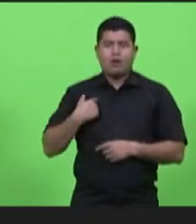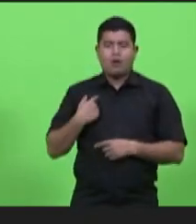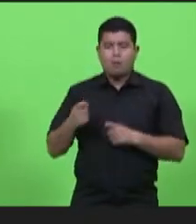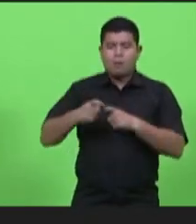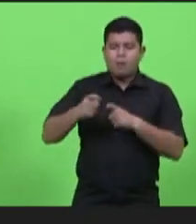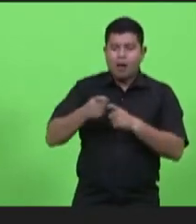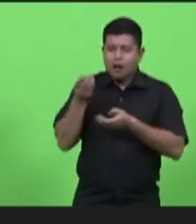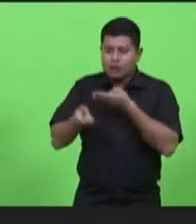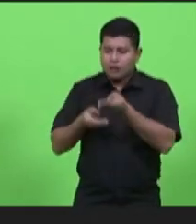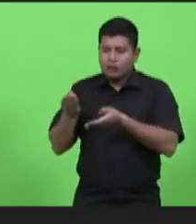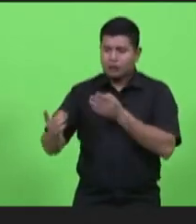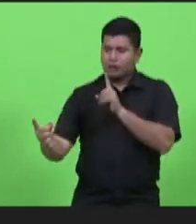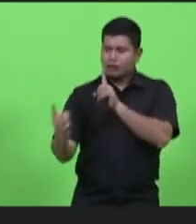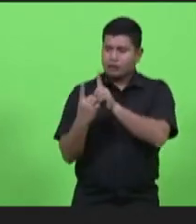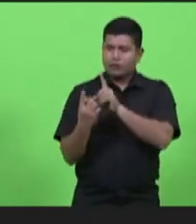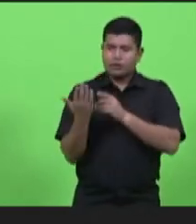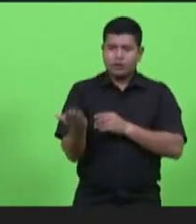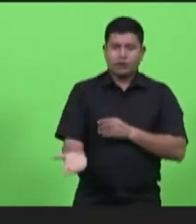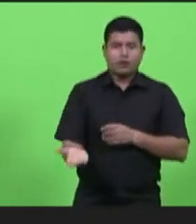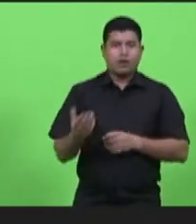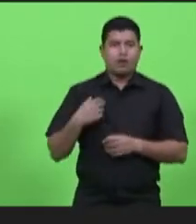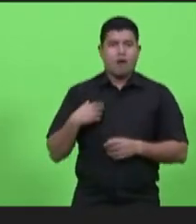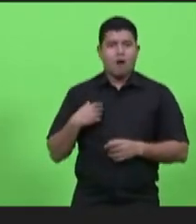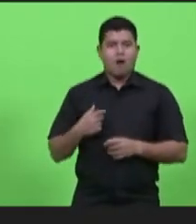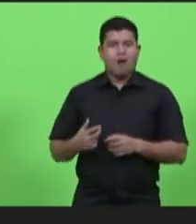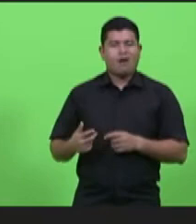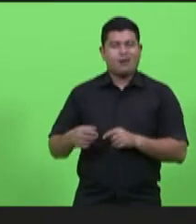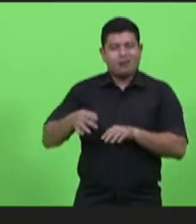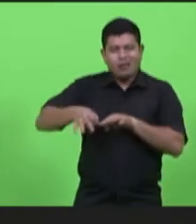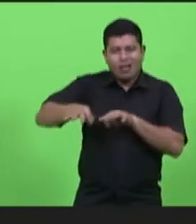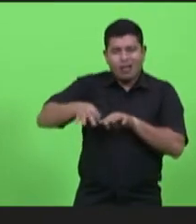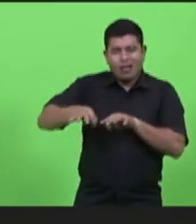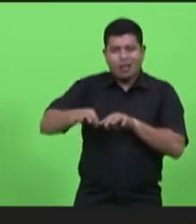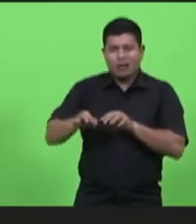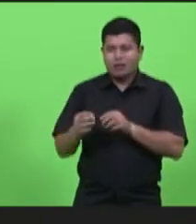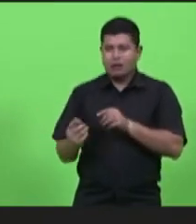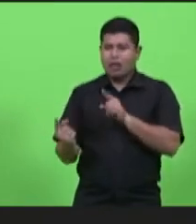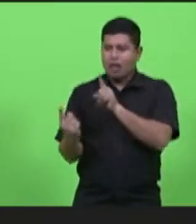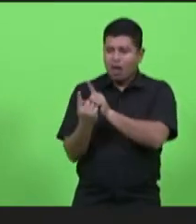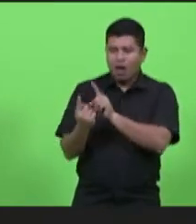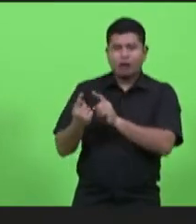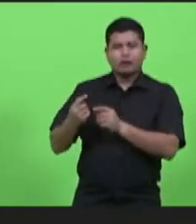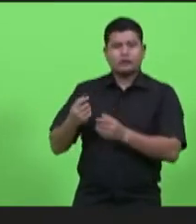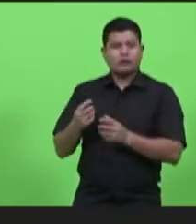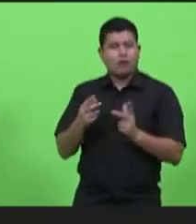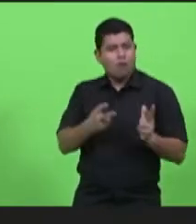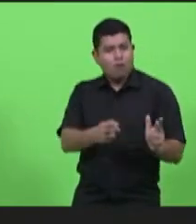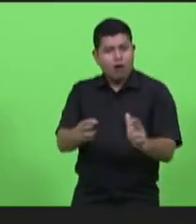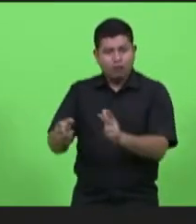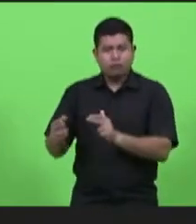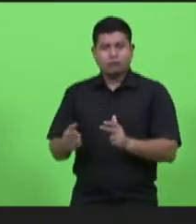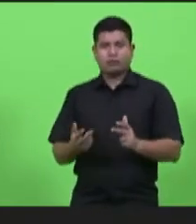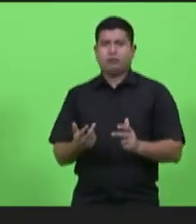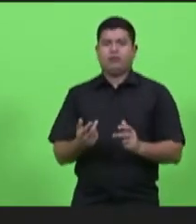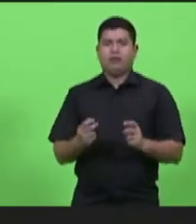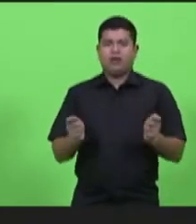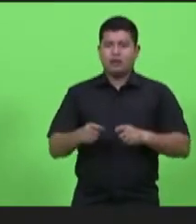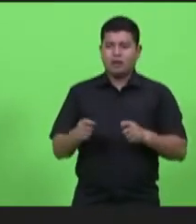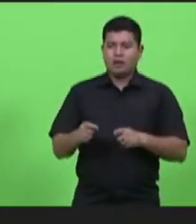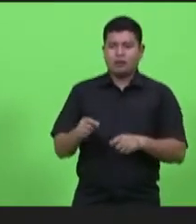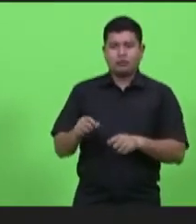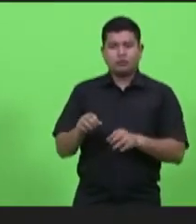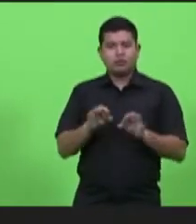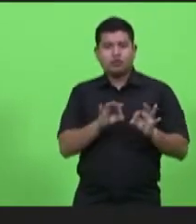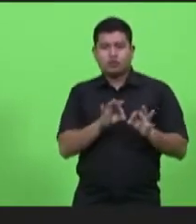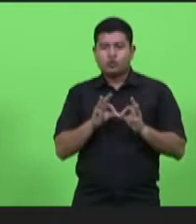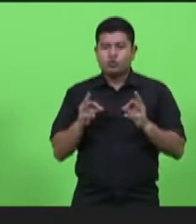cliente, uma manicure atendendo o seu cliente, porque se adotado todos os cuidados necessários,